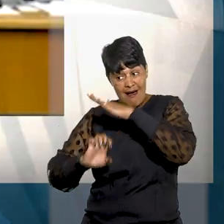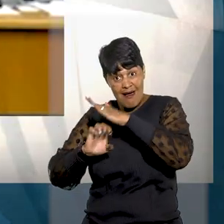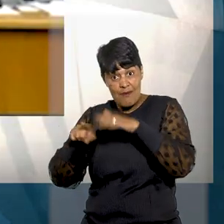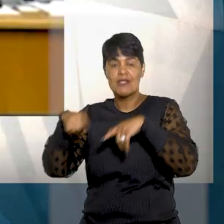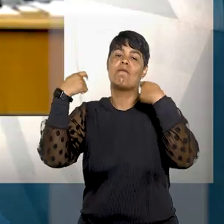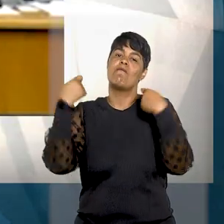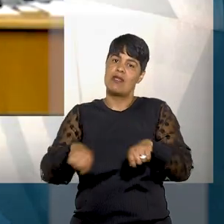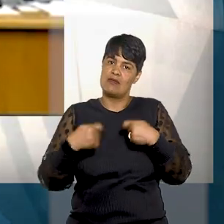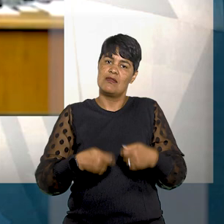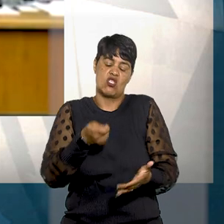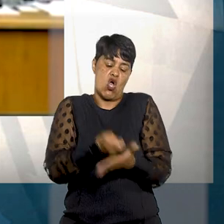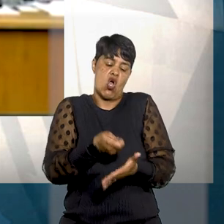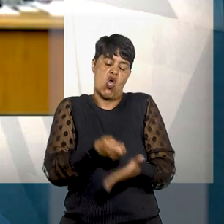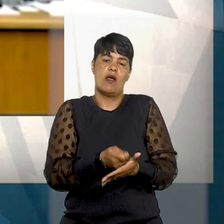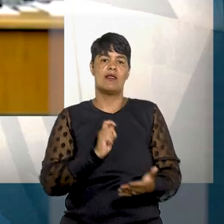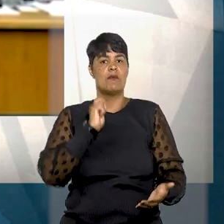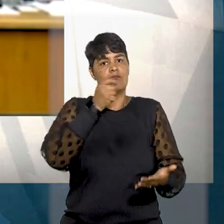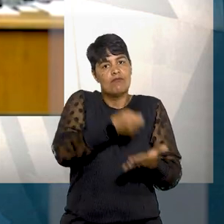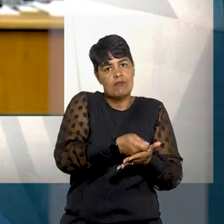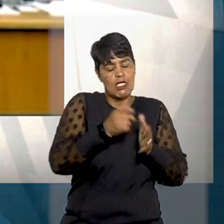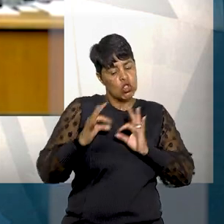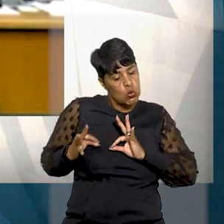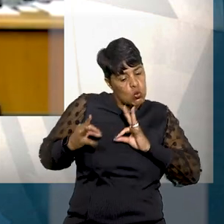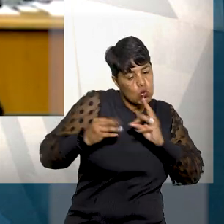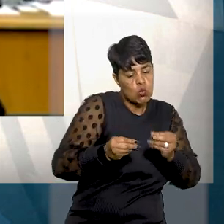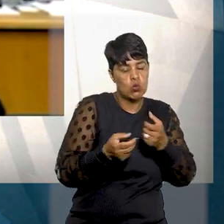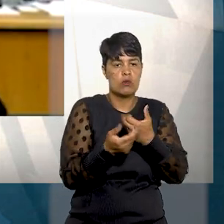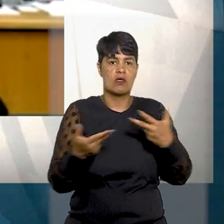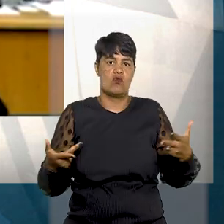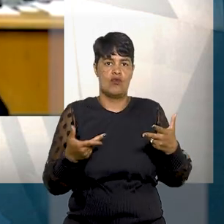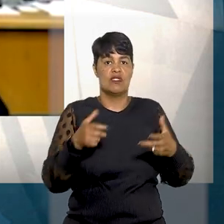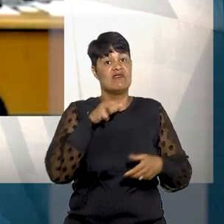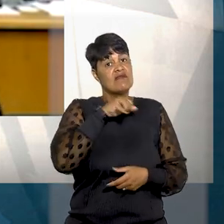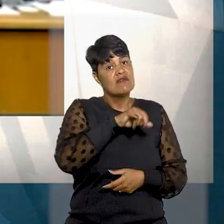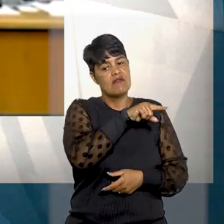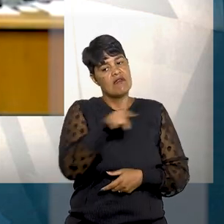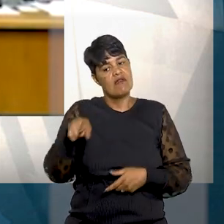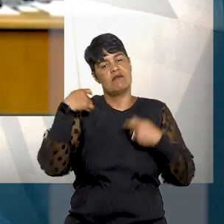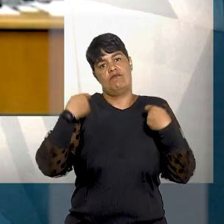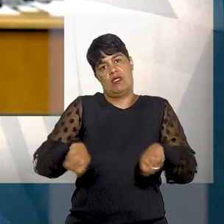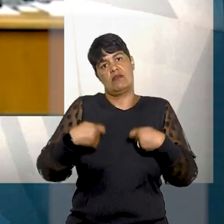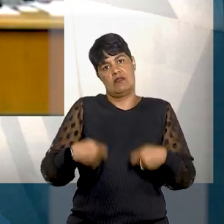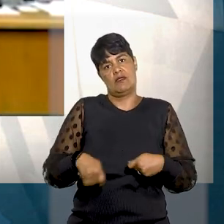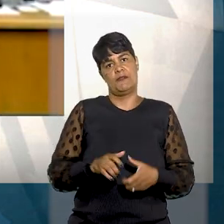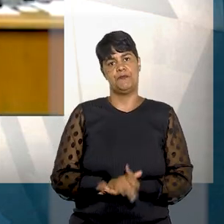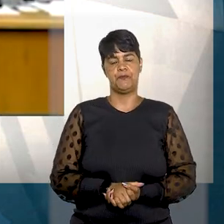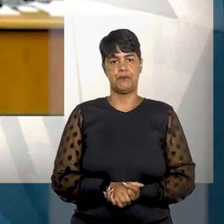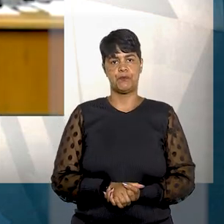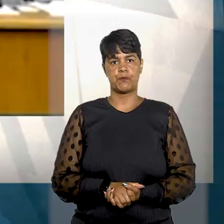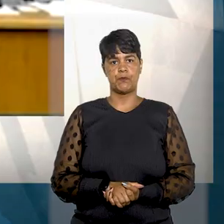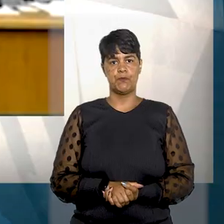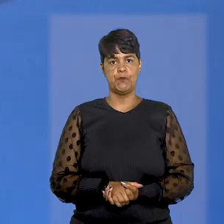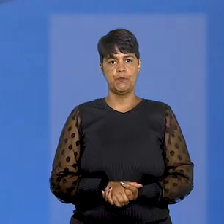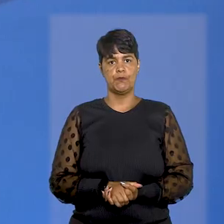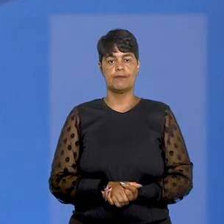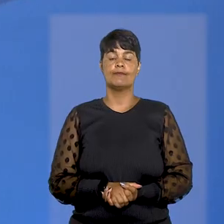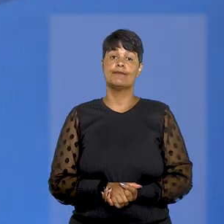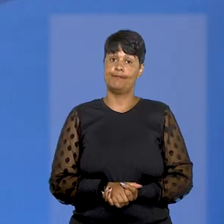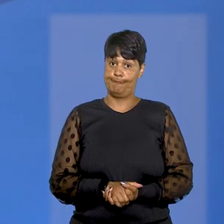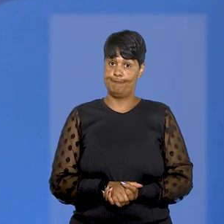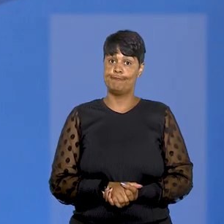operadora cobrir o tratamento muito disciplinar e ilimitado ao beneficiário com essas condições